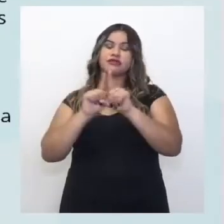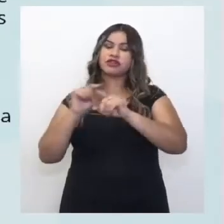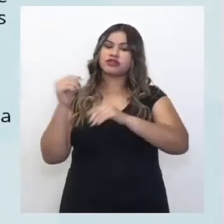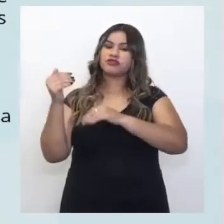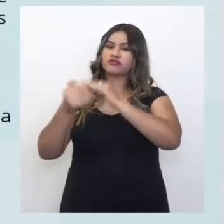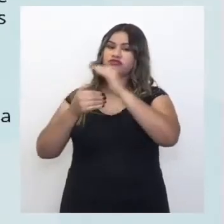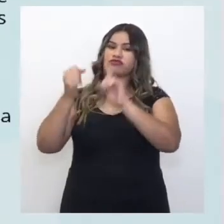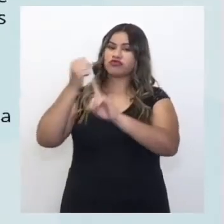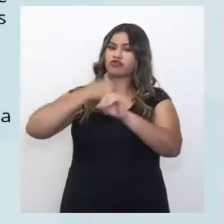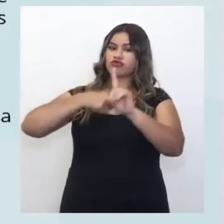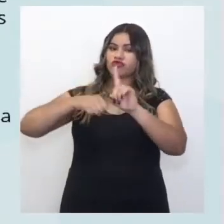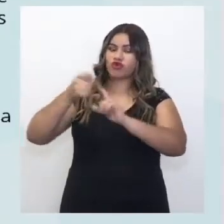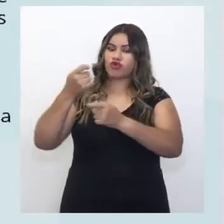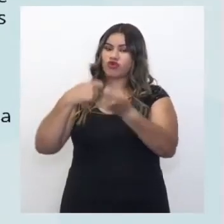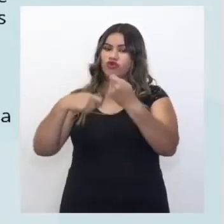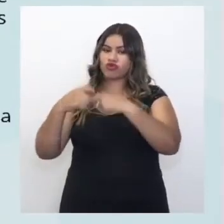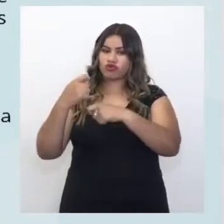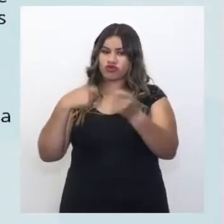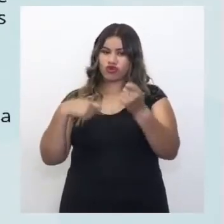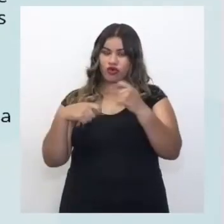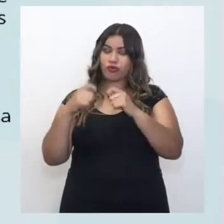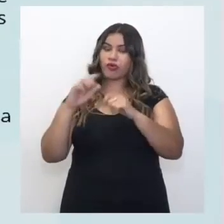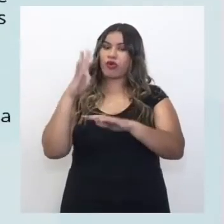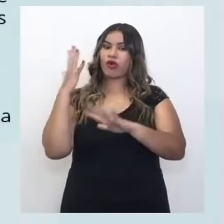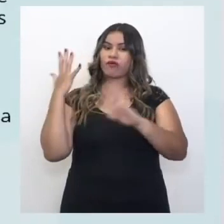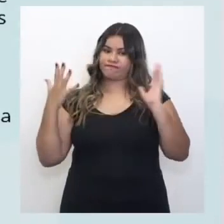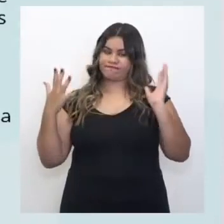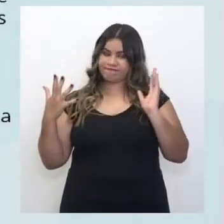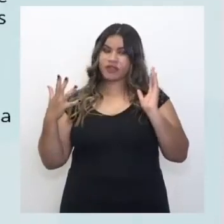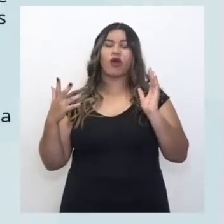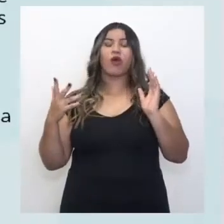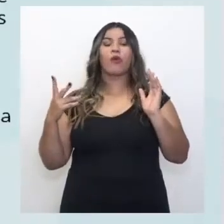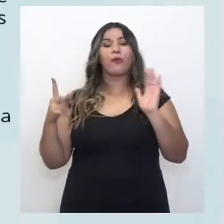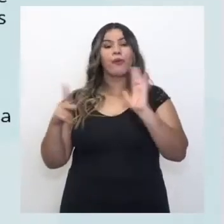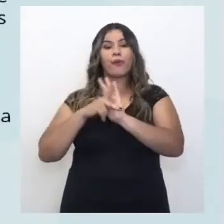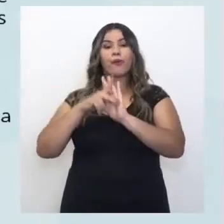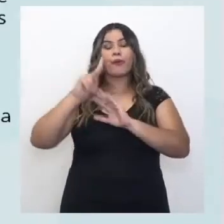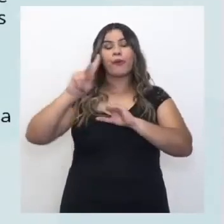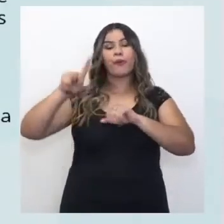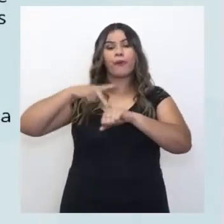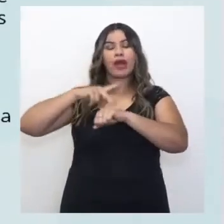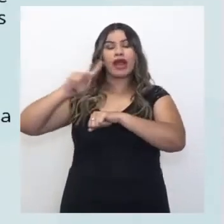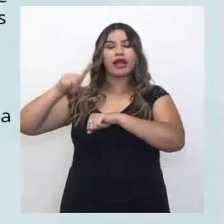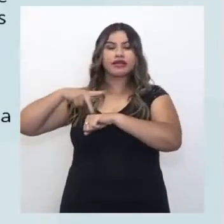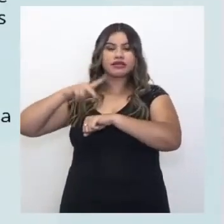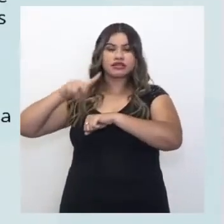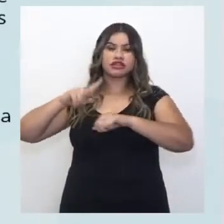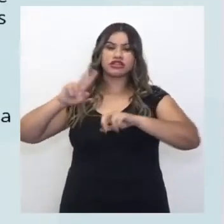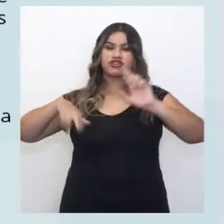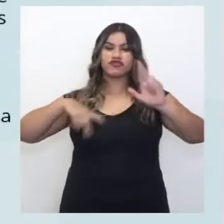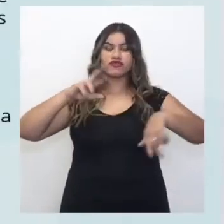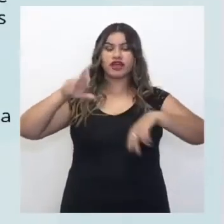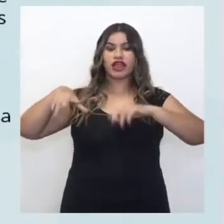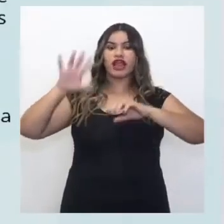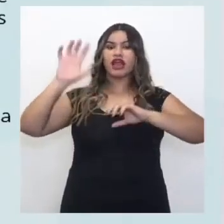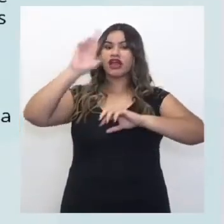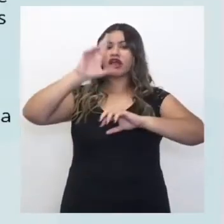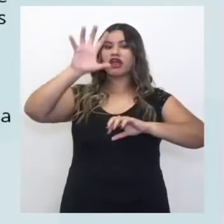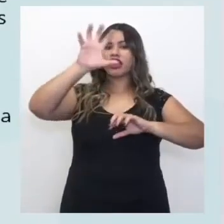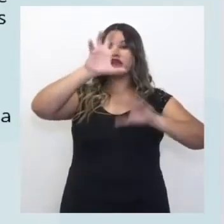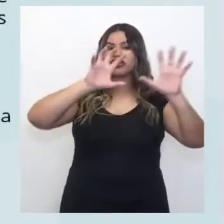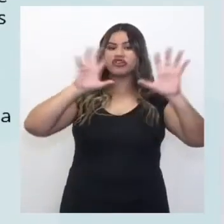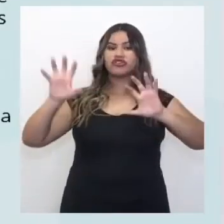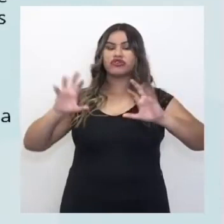desenvolvimento socioeconômico e ambiental de países distintos em diferentes regiões do mundo.